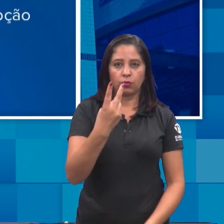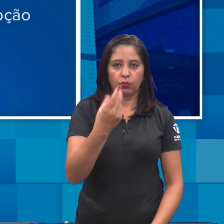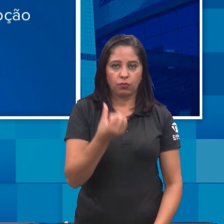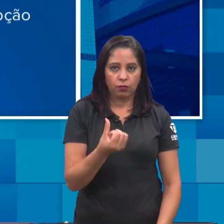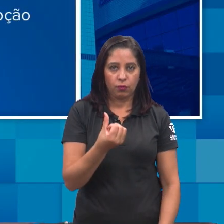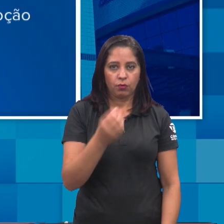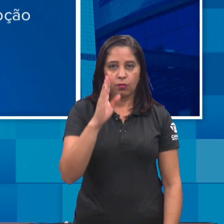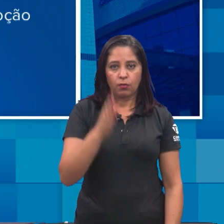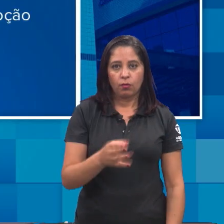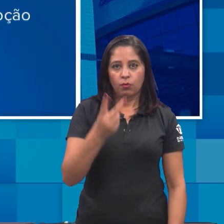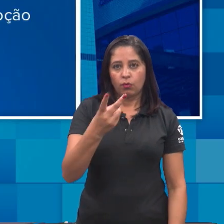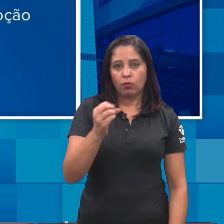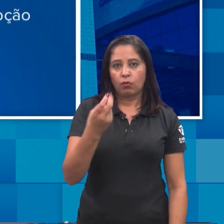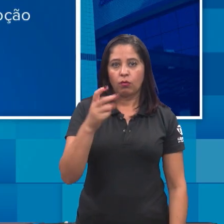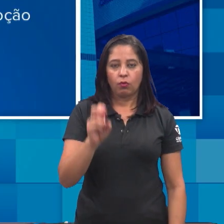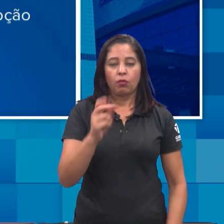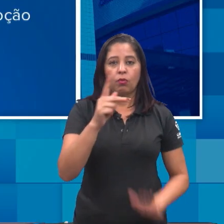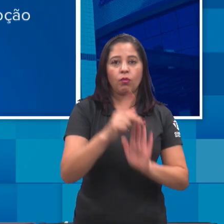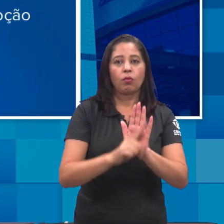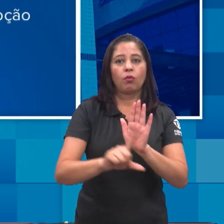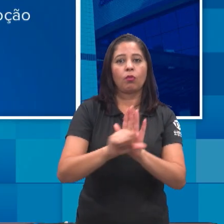5126/2025, projeto de lei número